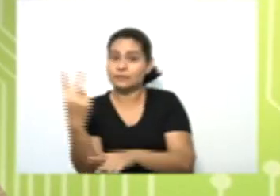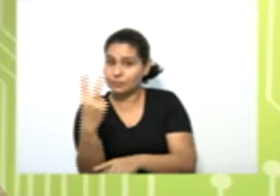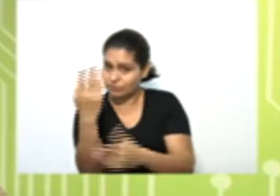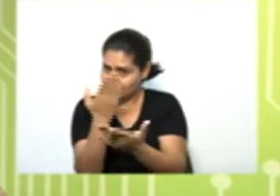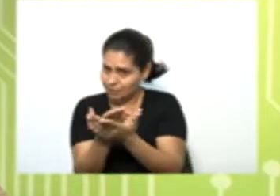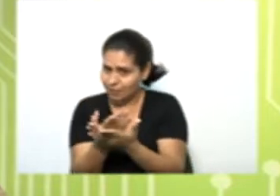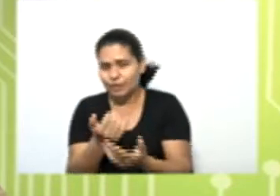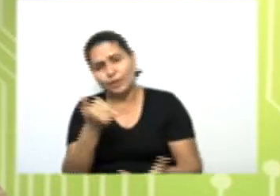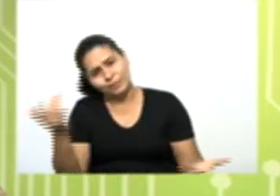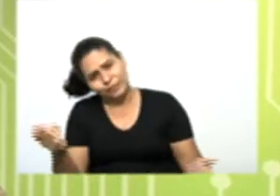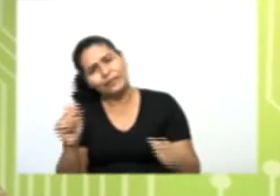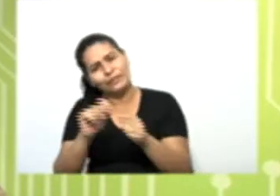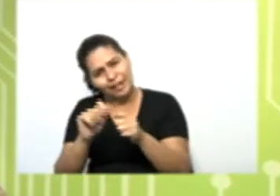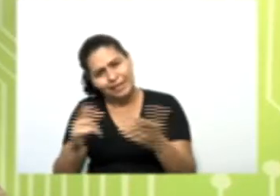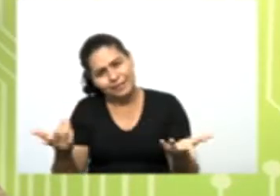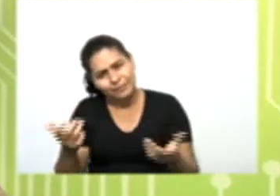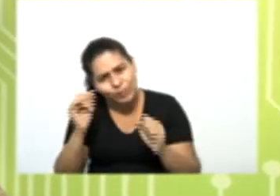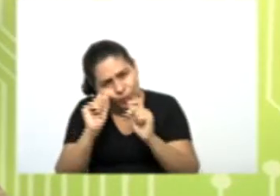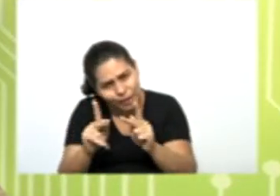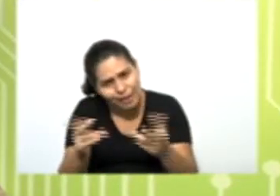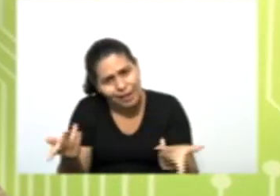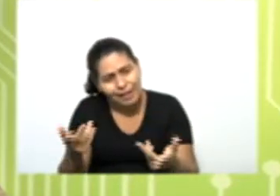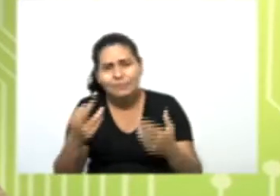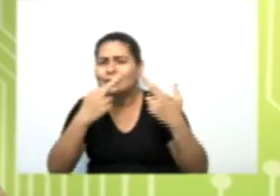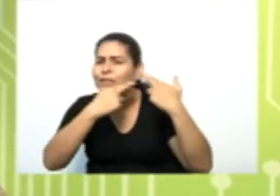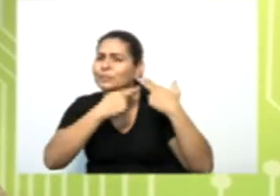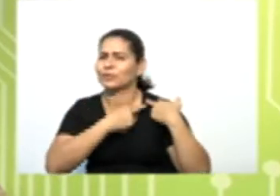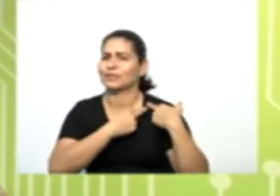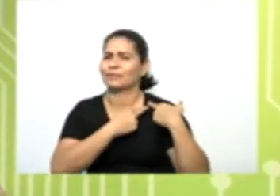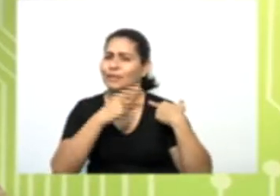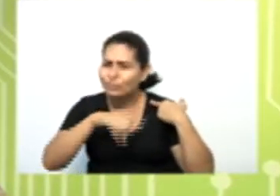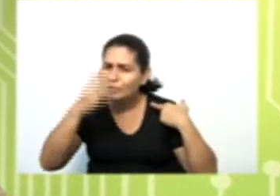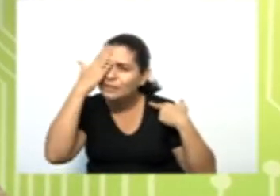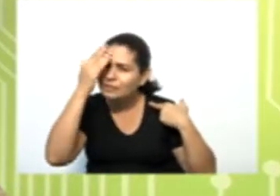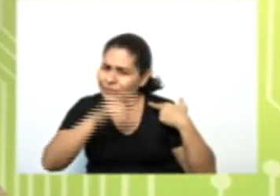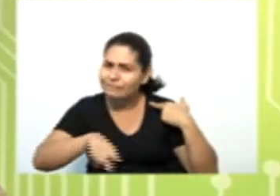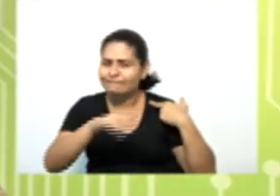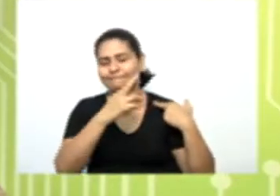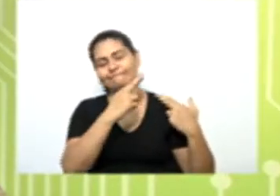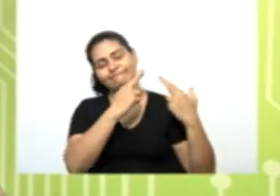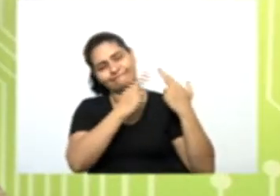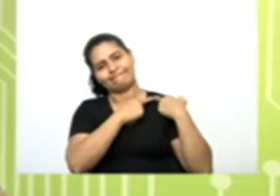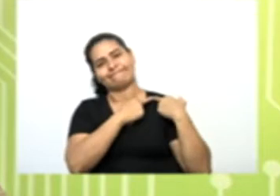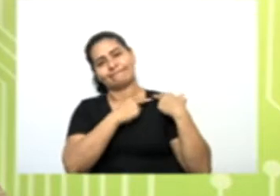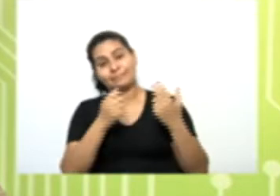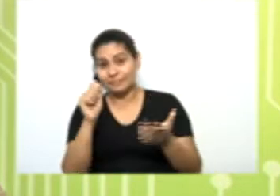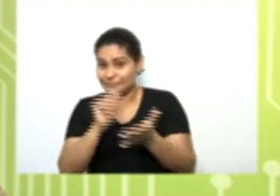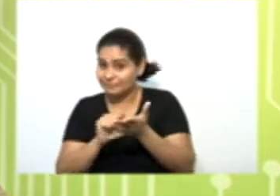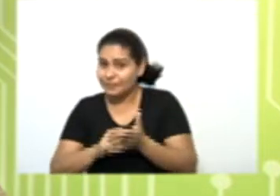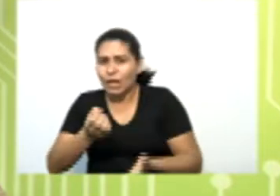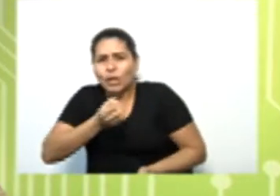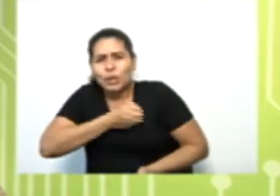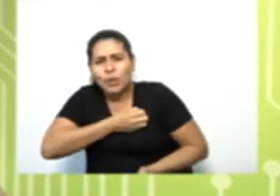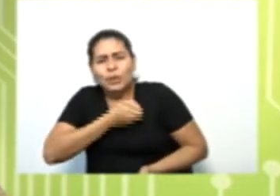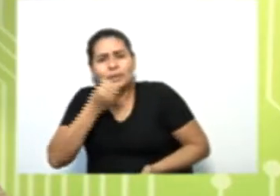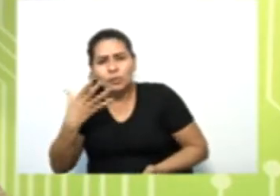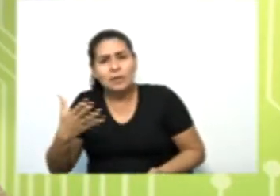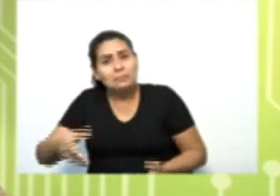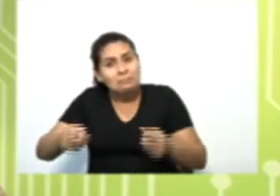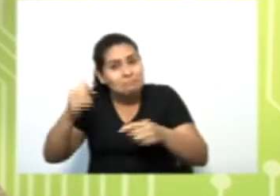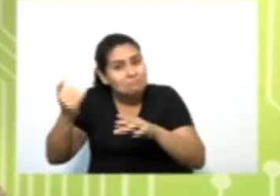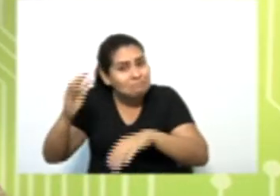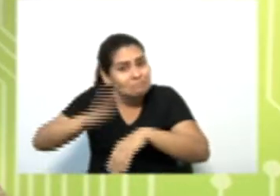favor, não deixe de fazer. Faça lá, tá certo? Seja compromissado. Eu sei que você é compromissado. Faz lá para receber uma boa nota, né? E para